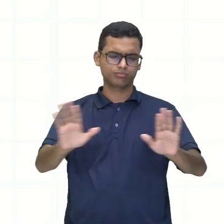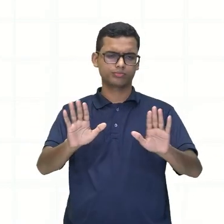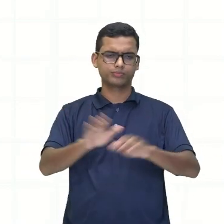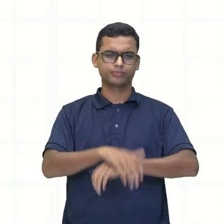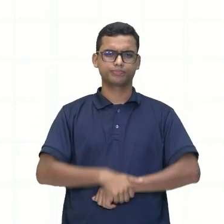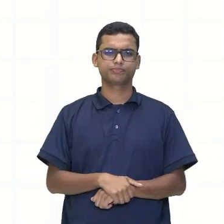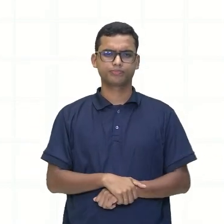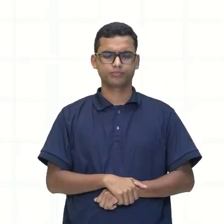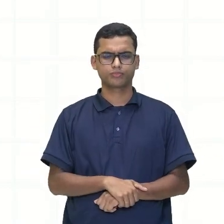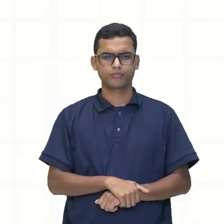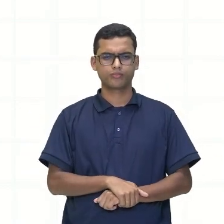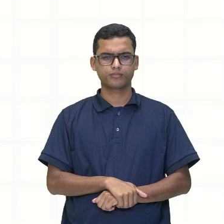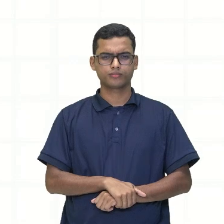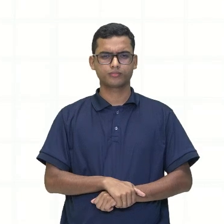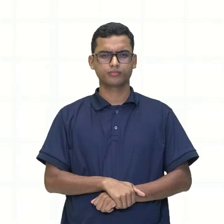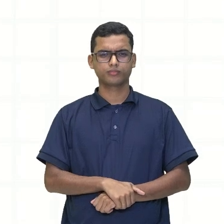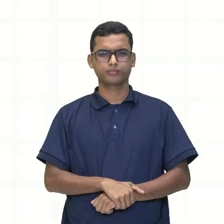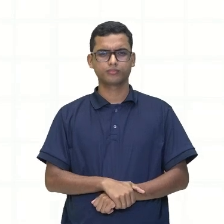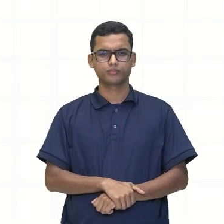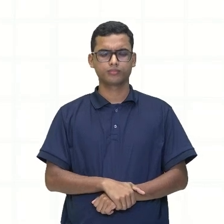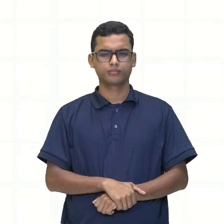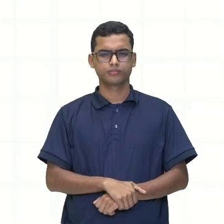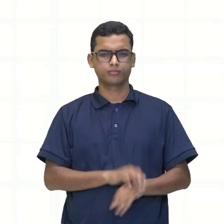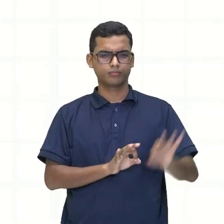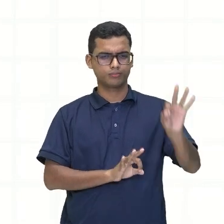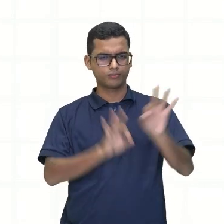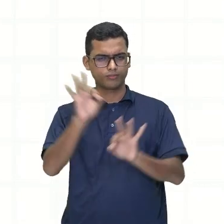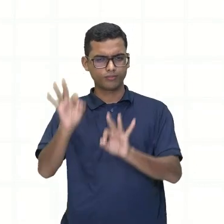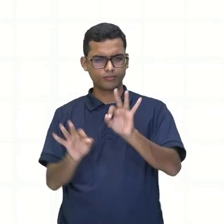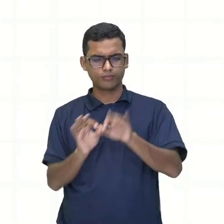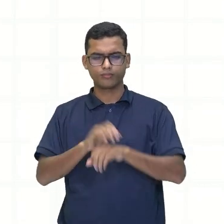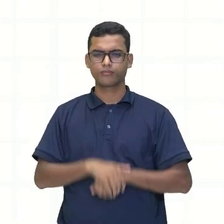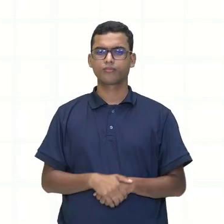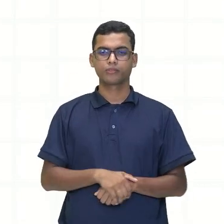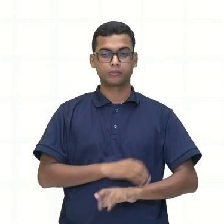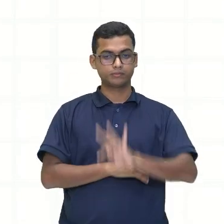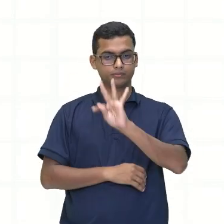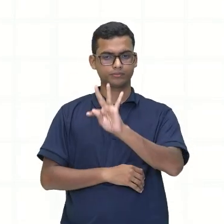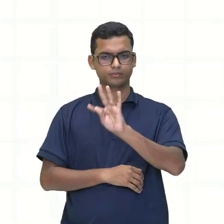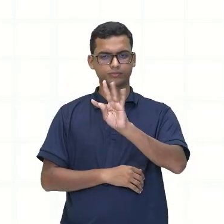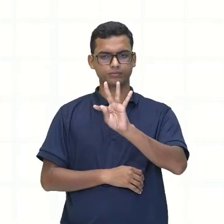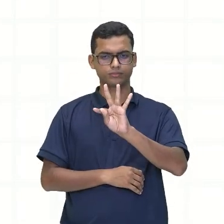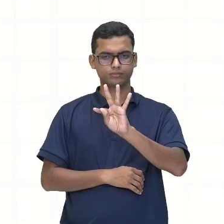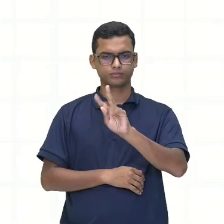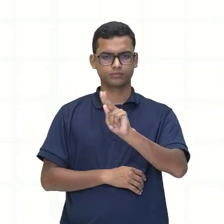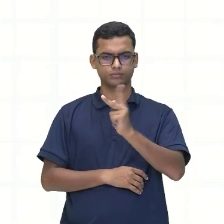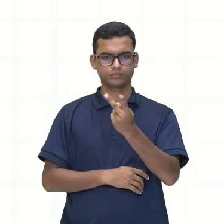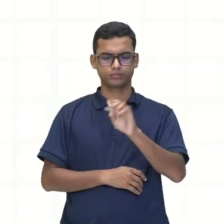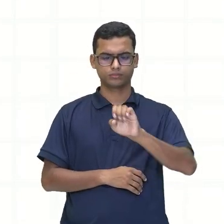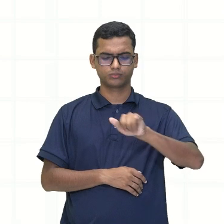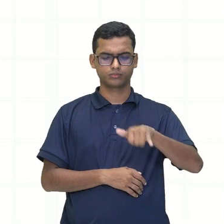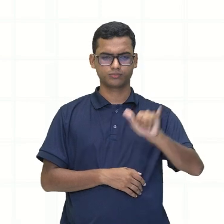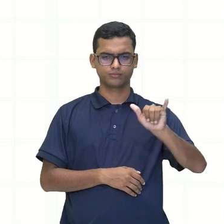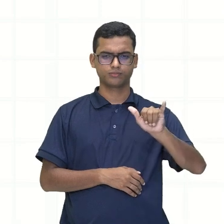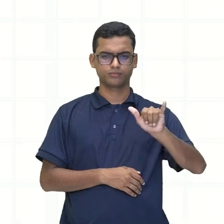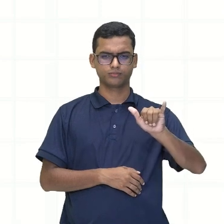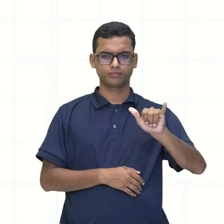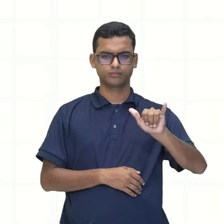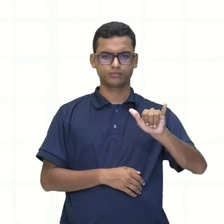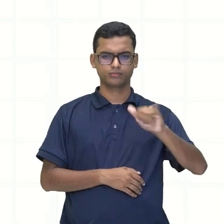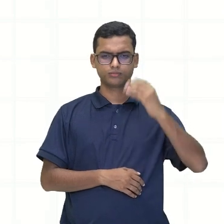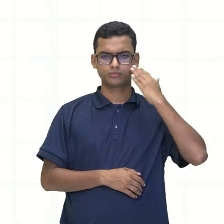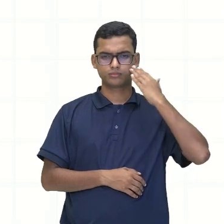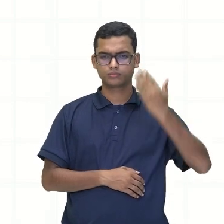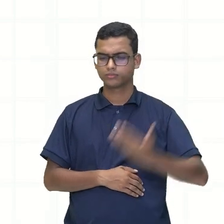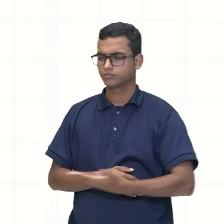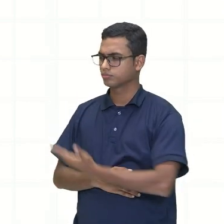fica. They, que são eles, né? Se tem they na pergunta, tem they na